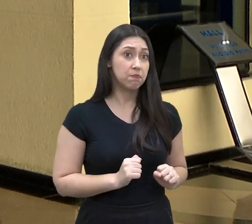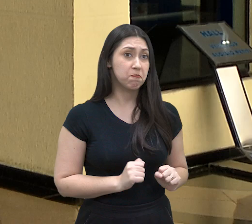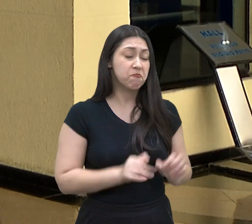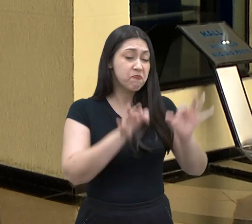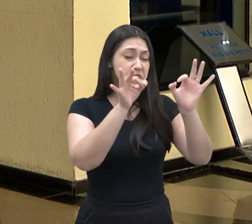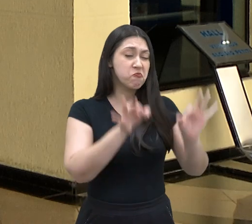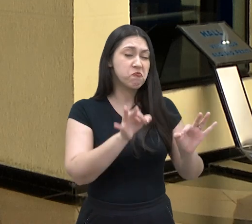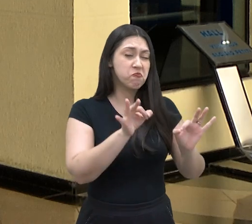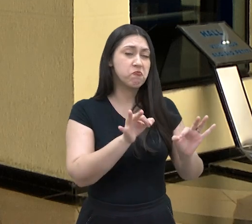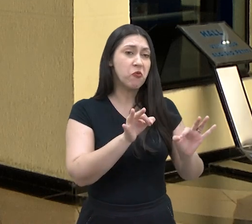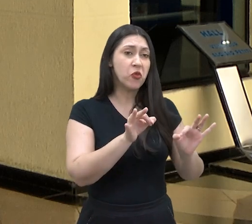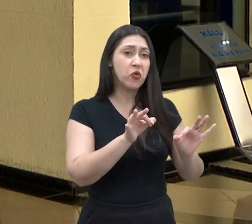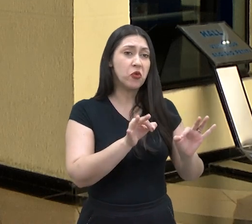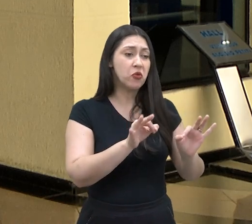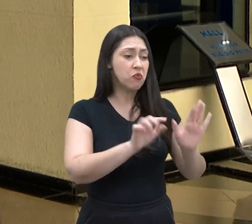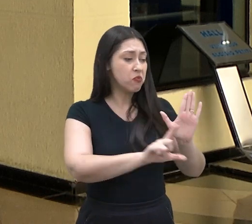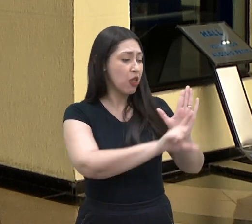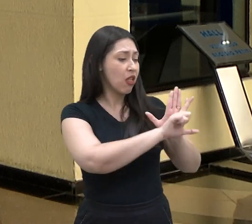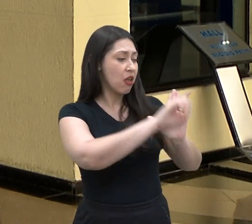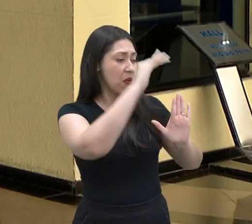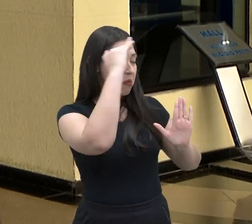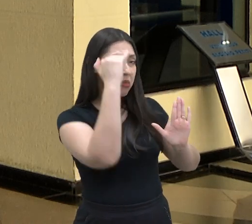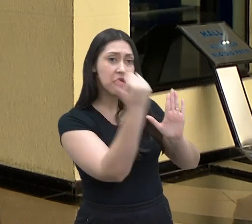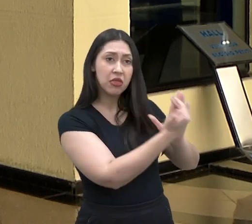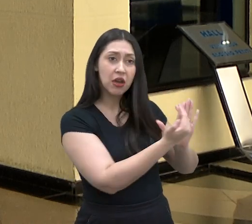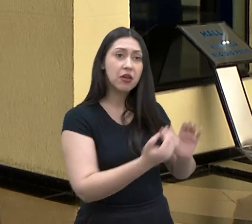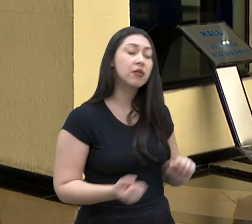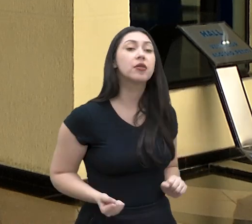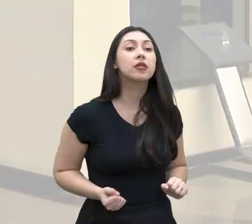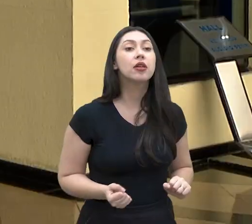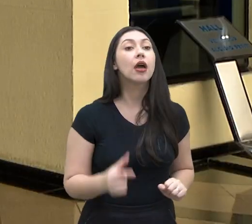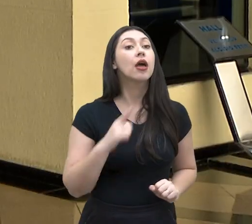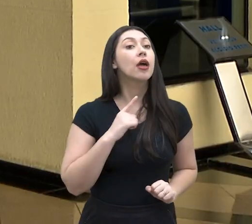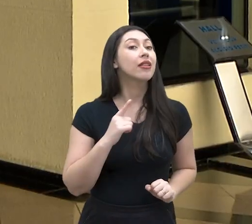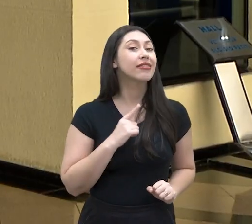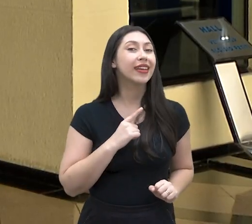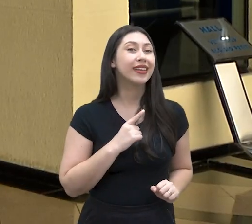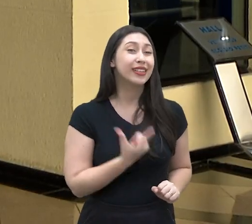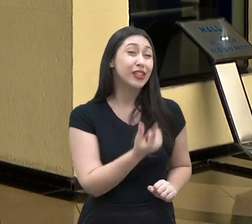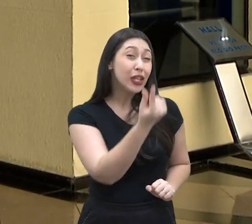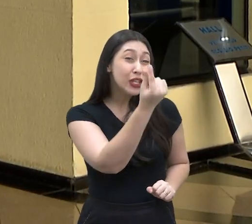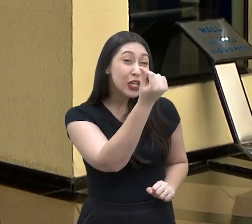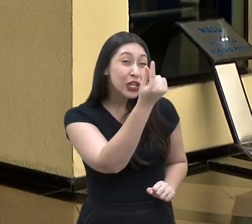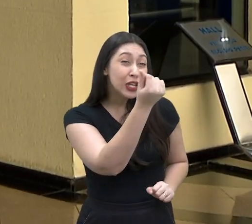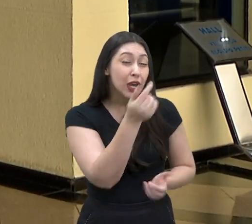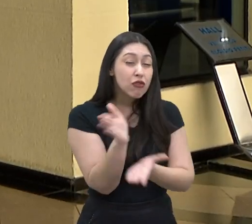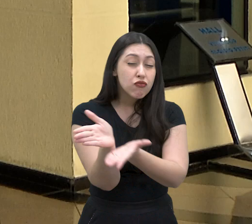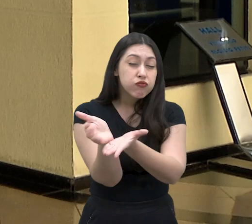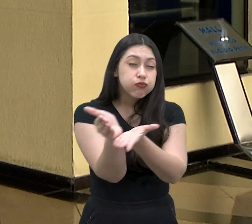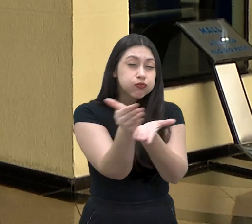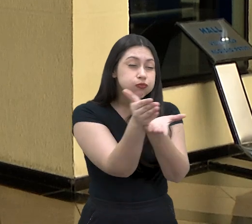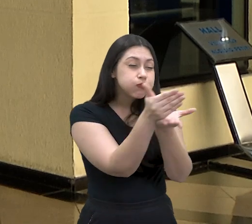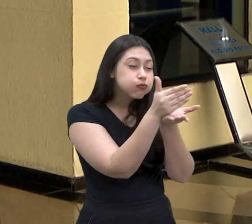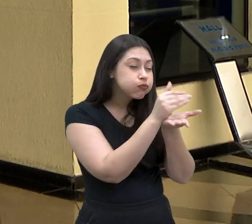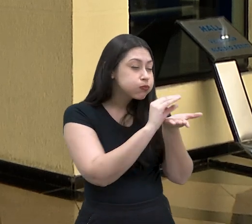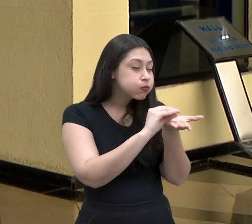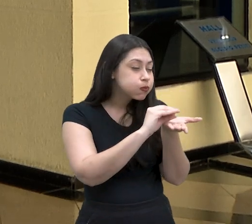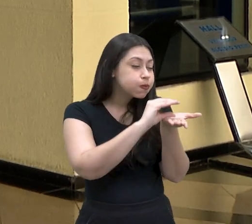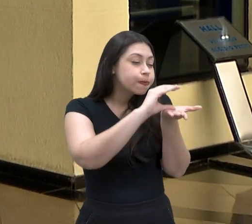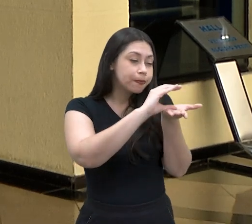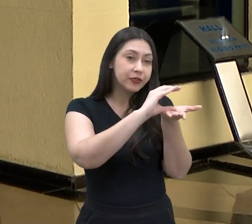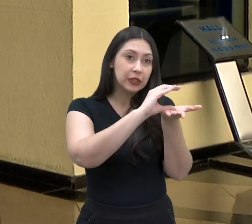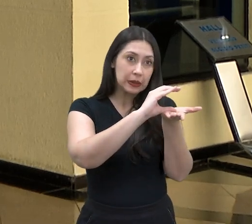né, atender da melhor forma possível aquilo que foi estabelecido como prioridade. Nós temos um recurso limitado para atender essas